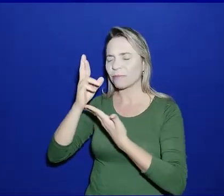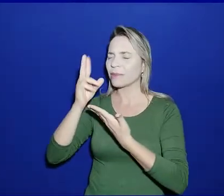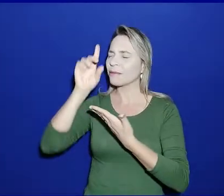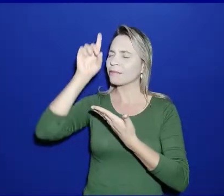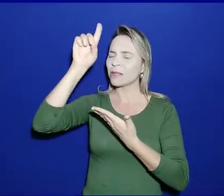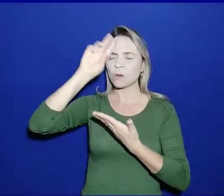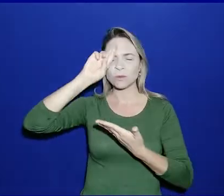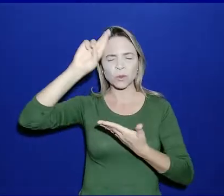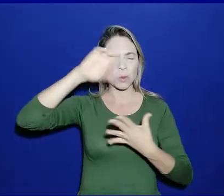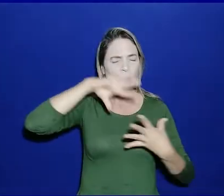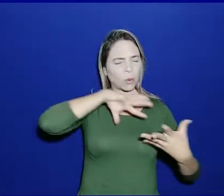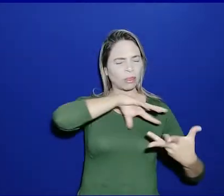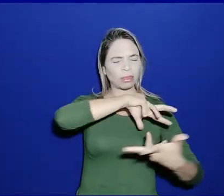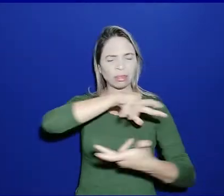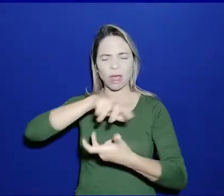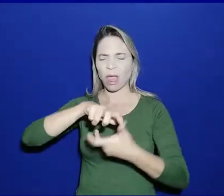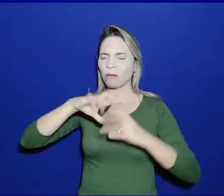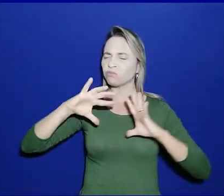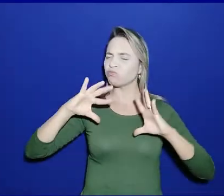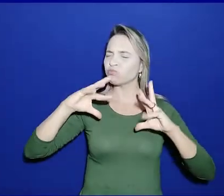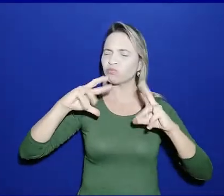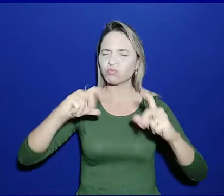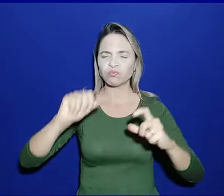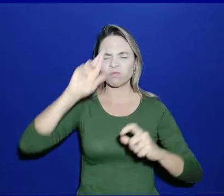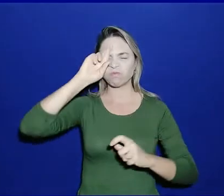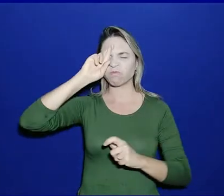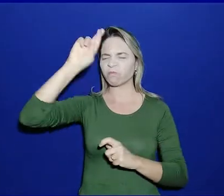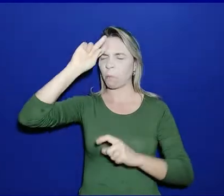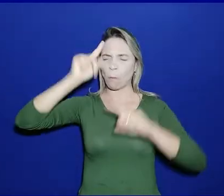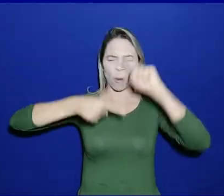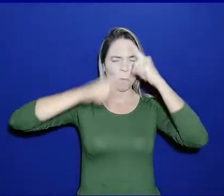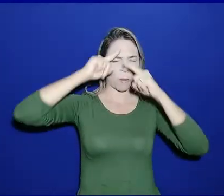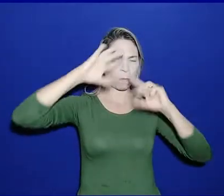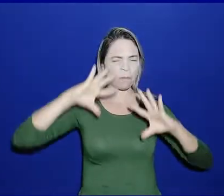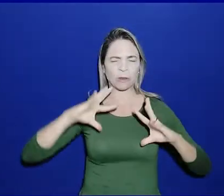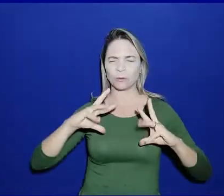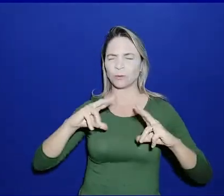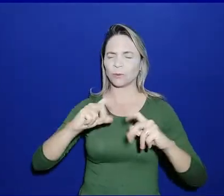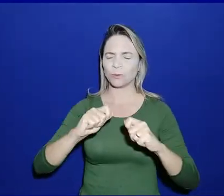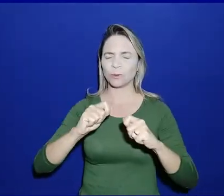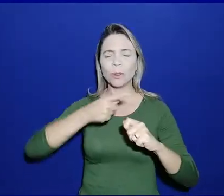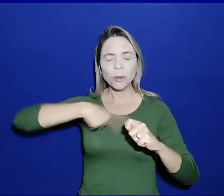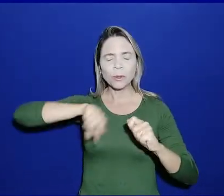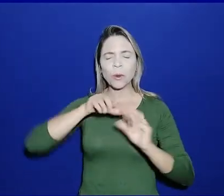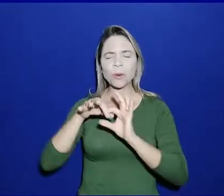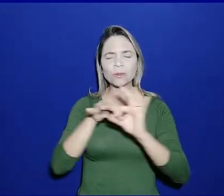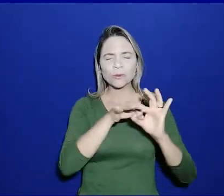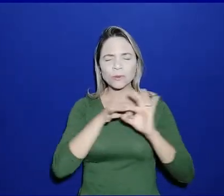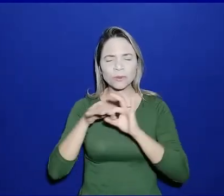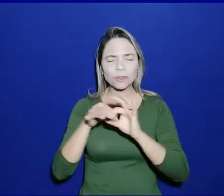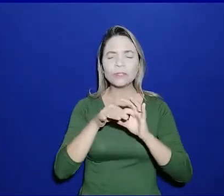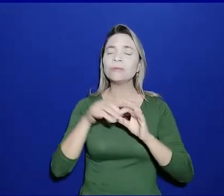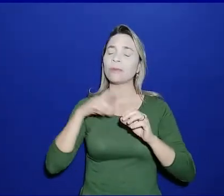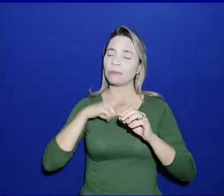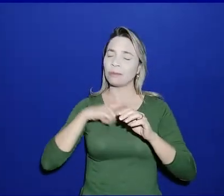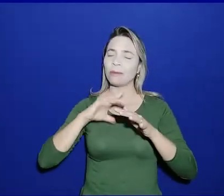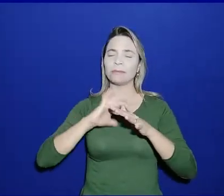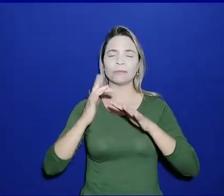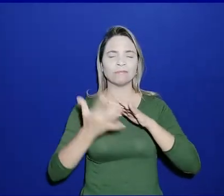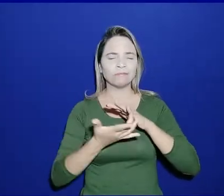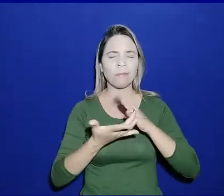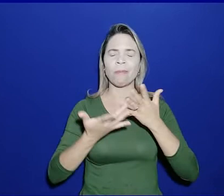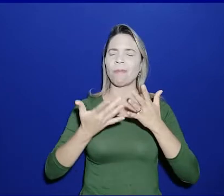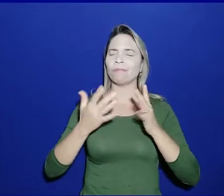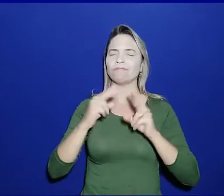é a terra e a sua plenitude, é o que nos diz a Tua palavra. E assim, ó Deus, unidos através dessas ferramentas